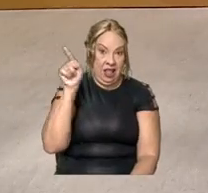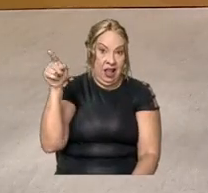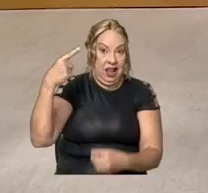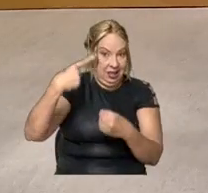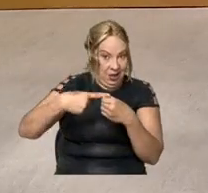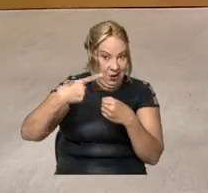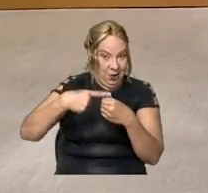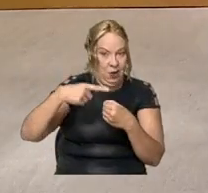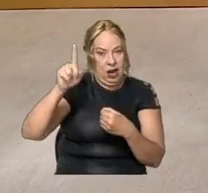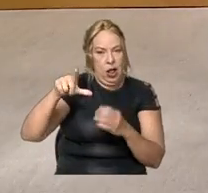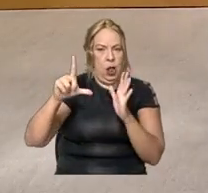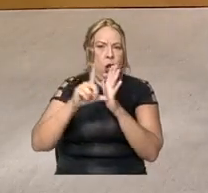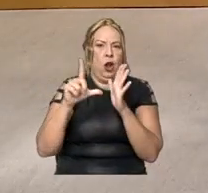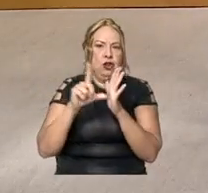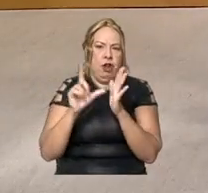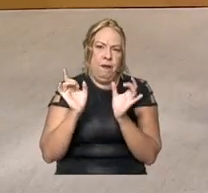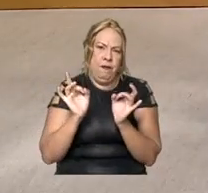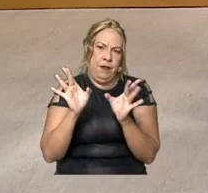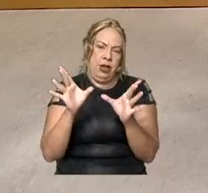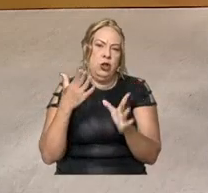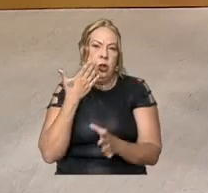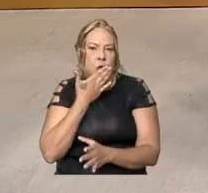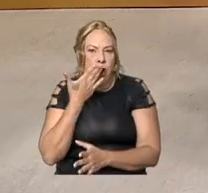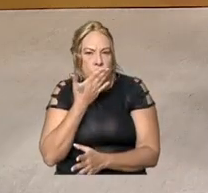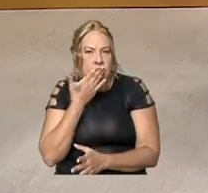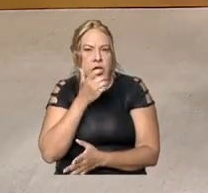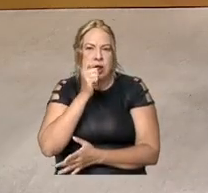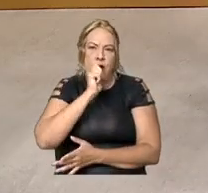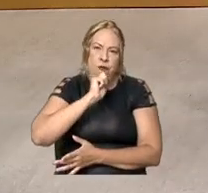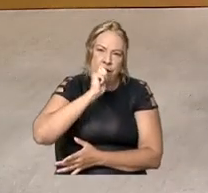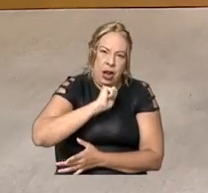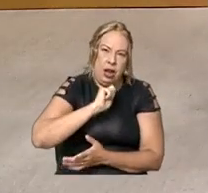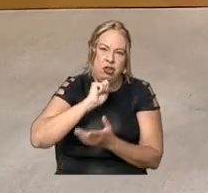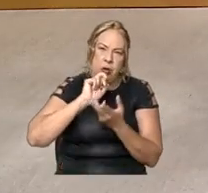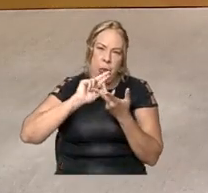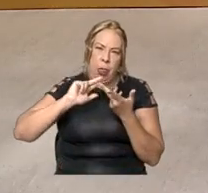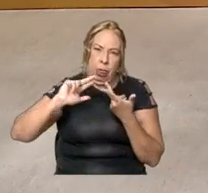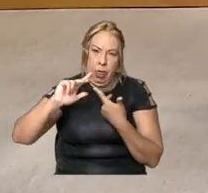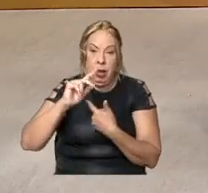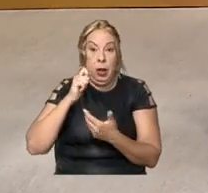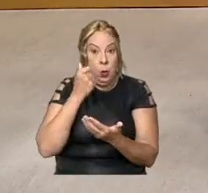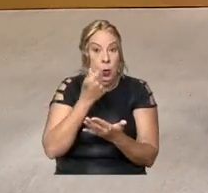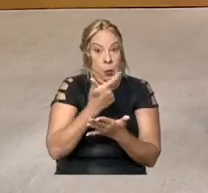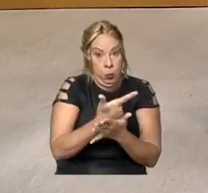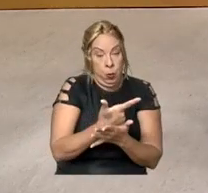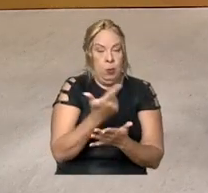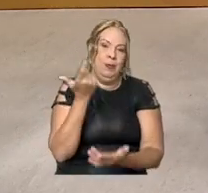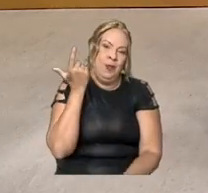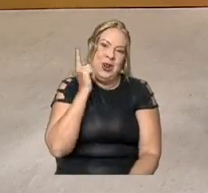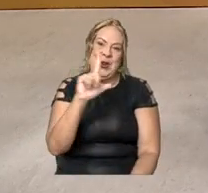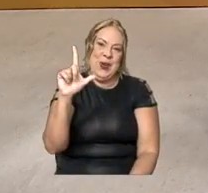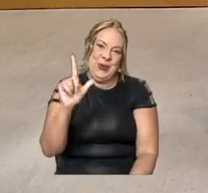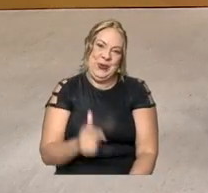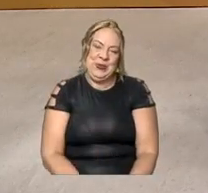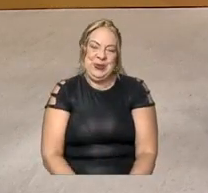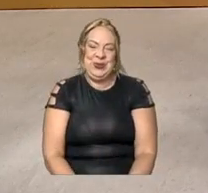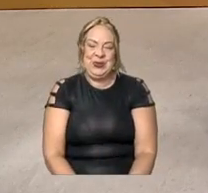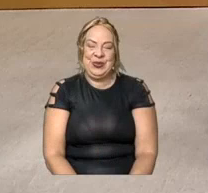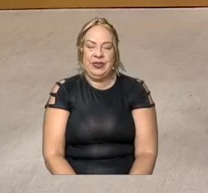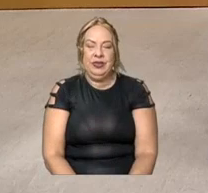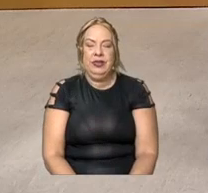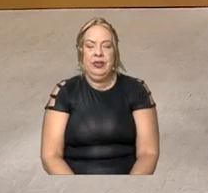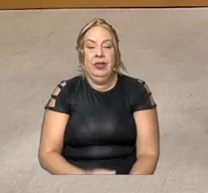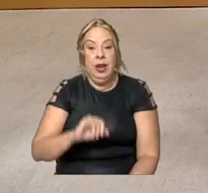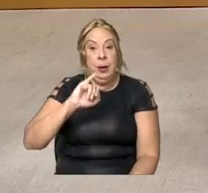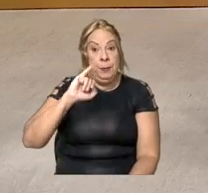Parabéns, meu caro Edésio, contemplado no terceiro prêmio. É isso. E você que está ligado com a gente, sintoniza também nas redes sociais, fica